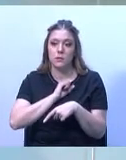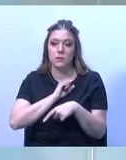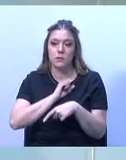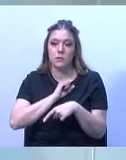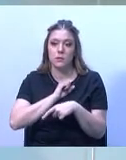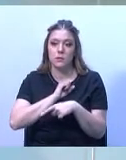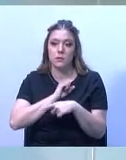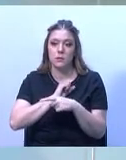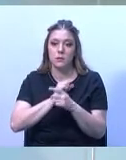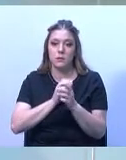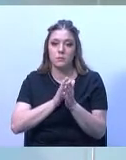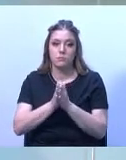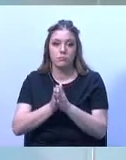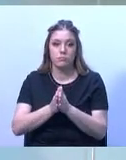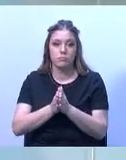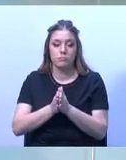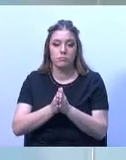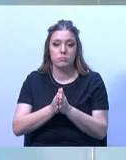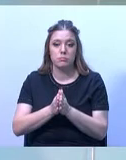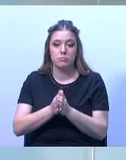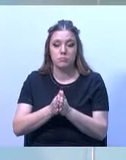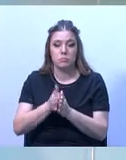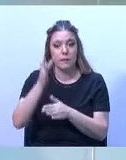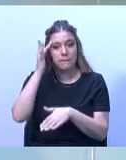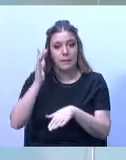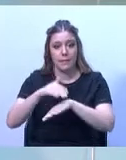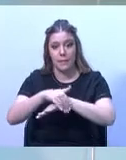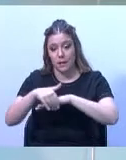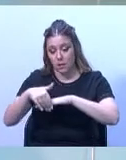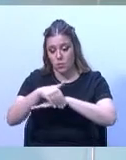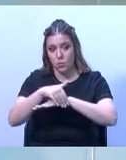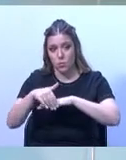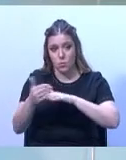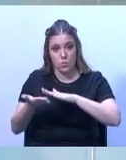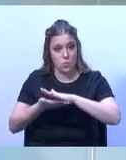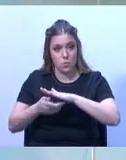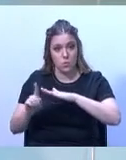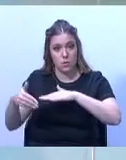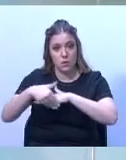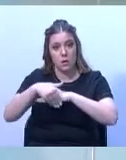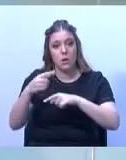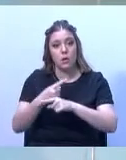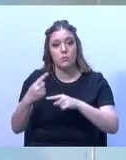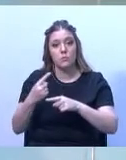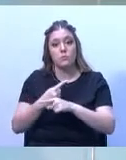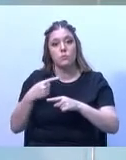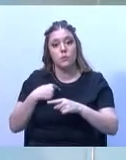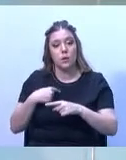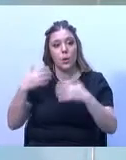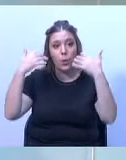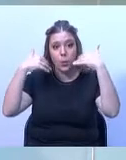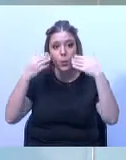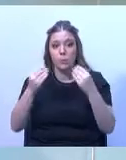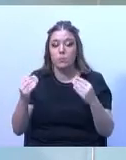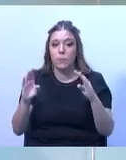desgastavam-se com muita facilidade por de lado, não era na sola, era de lado. Muito bem. E porquê que era de lado? Porque eu transpirava muito pelos pés e